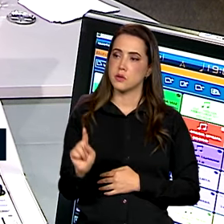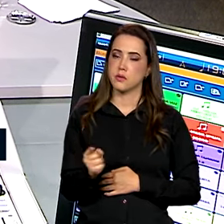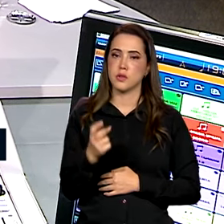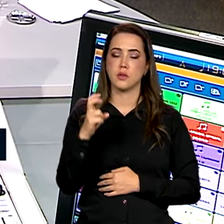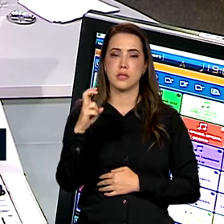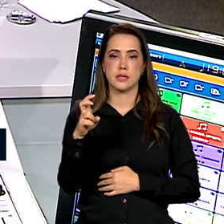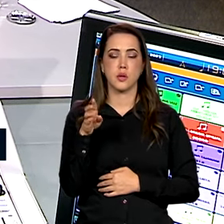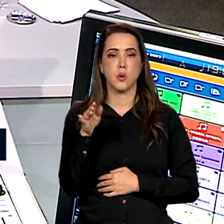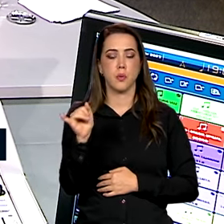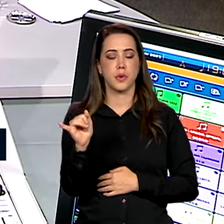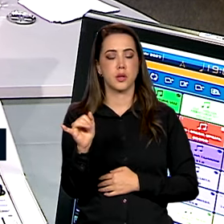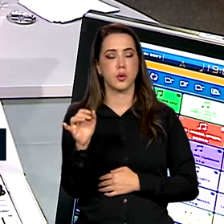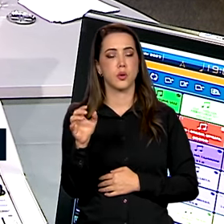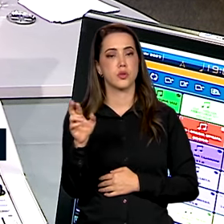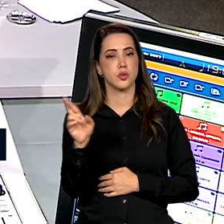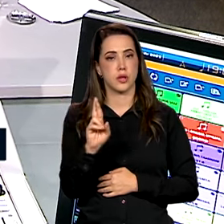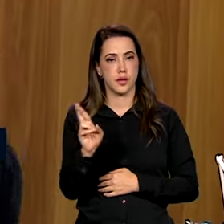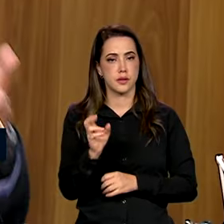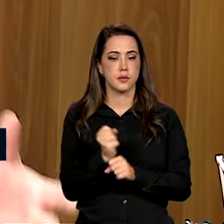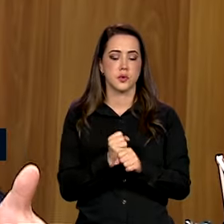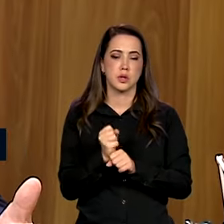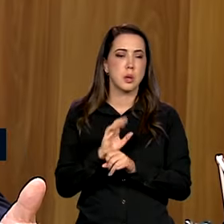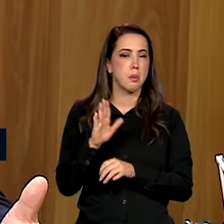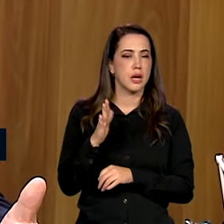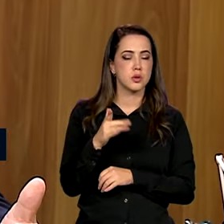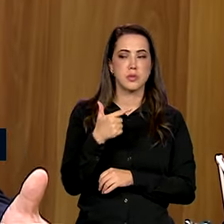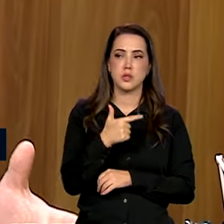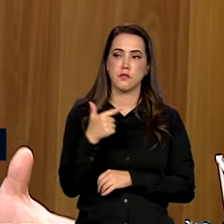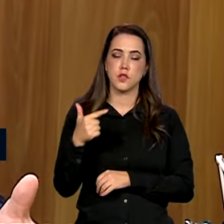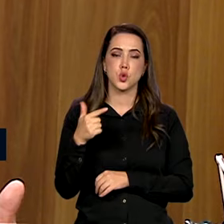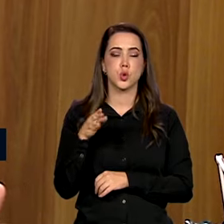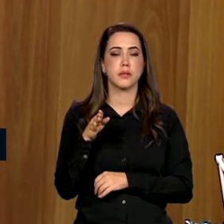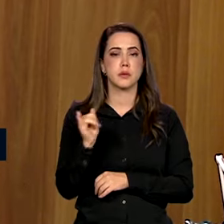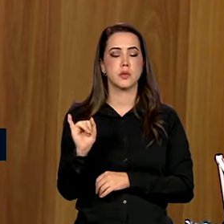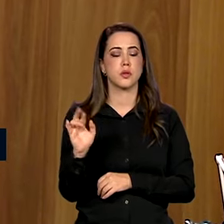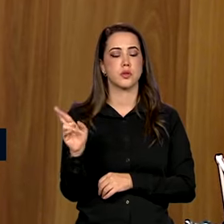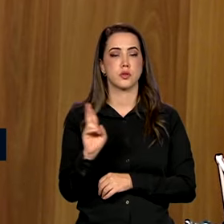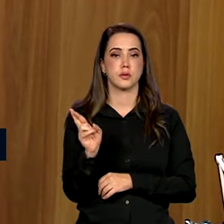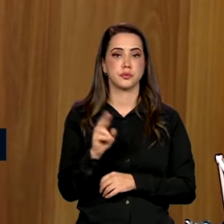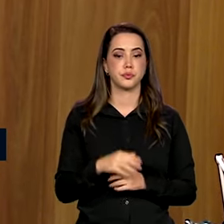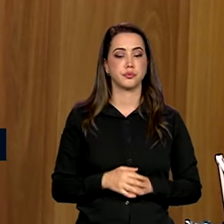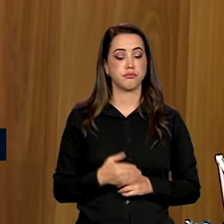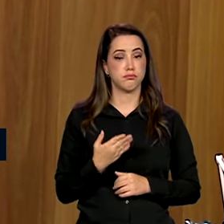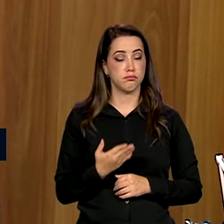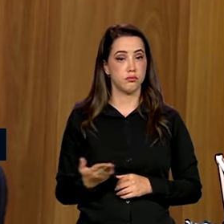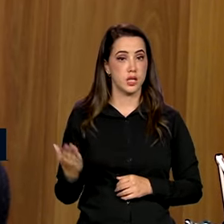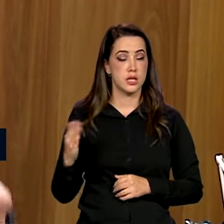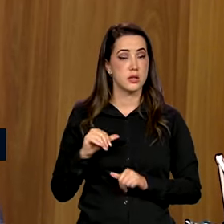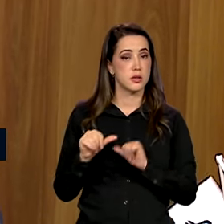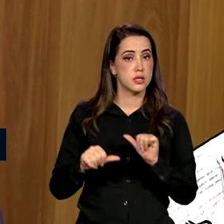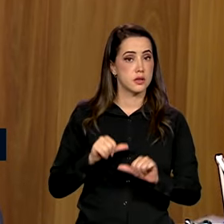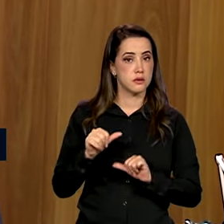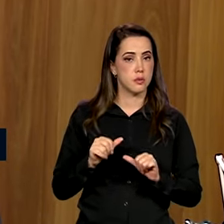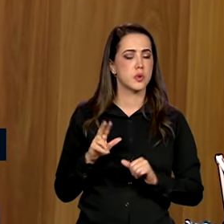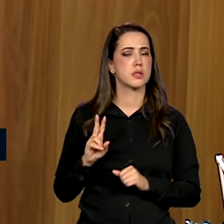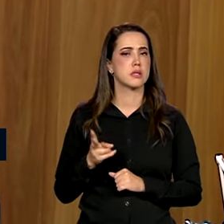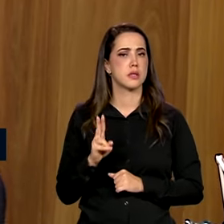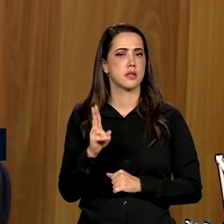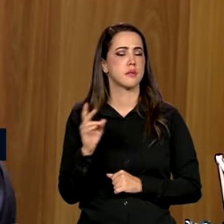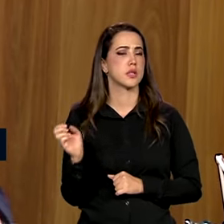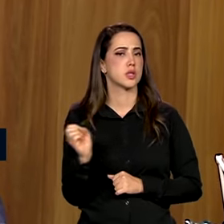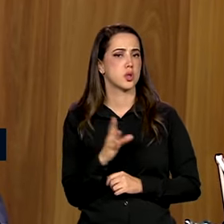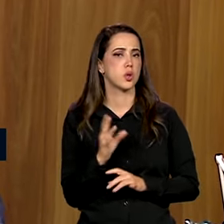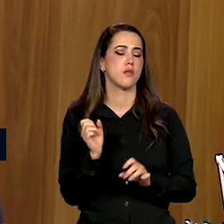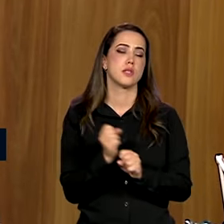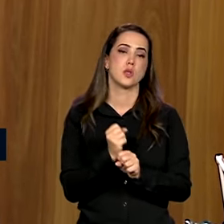bilhões por ano para aproximadamente 22 bilhões de reais e isso tá se transformando a cada dia em